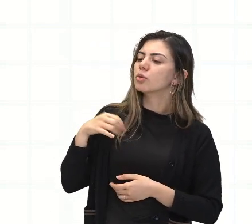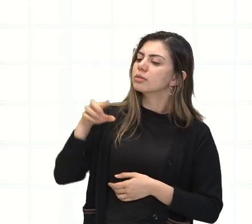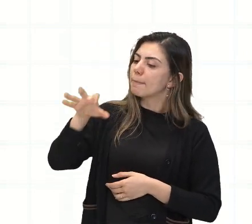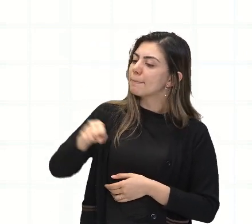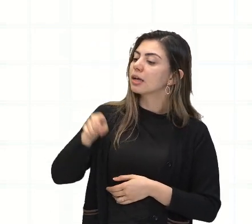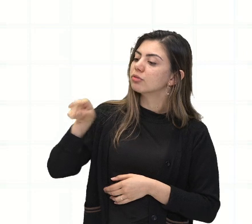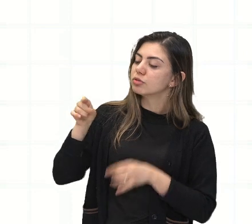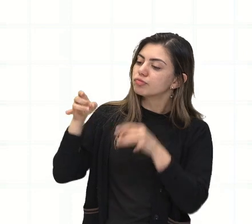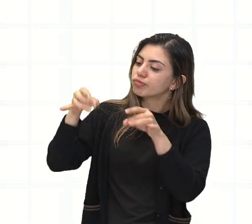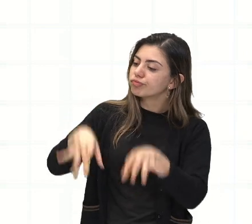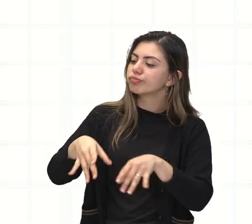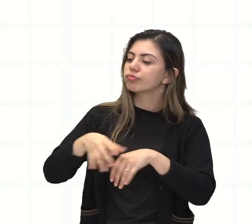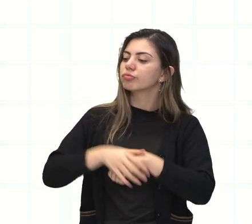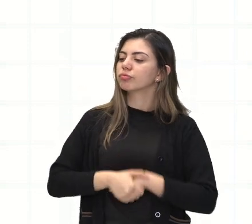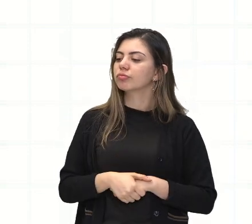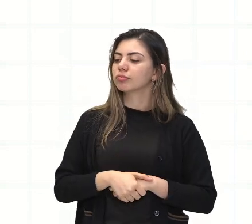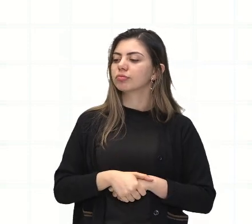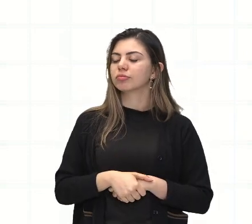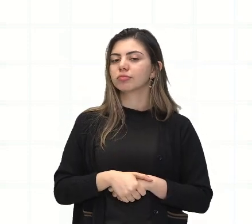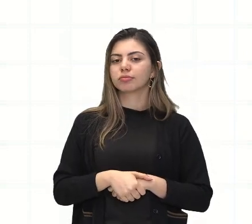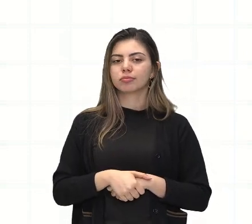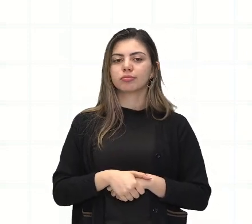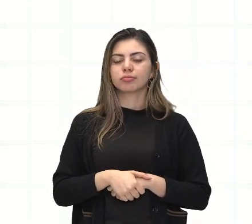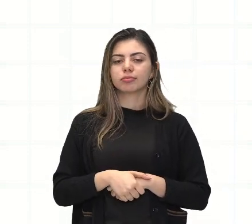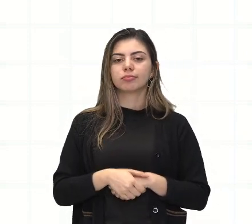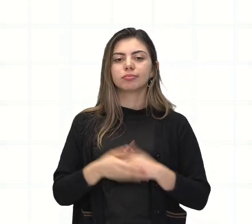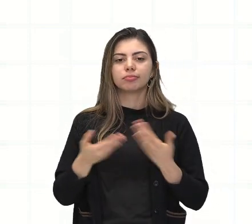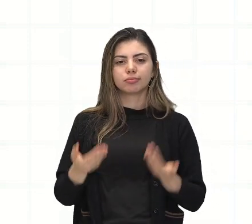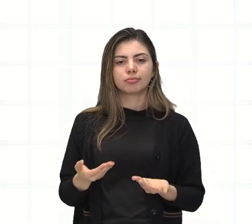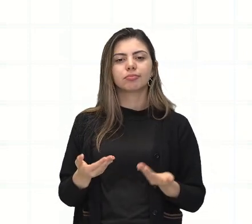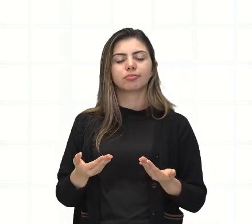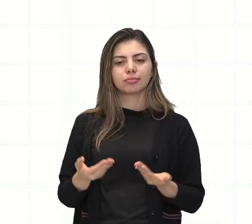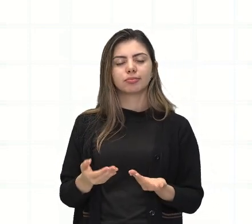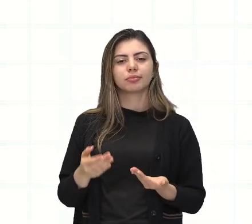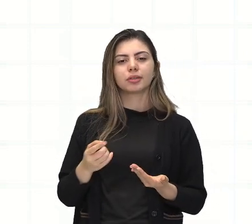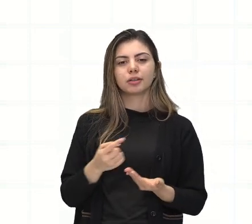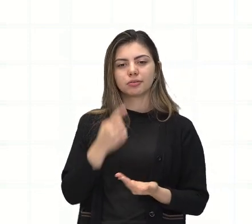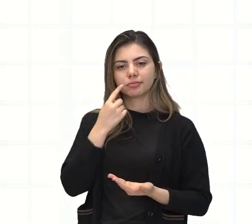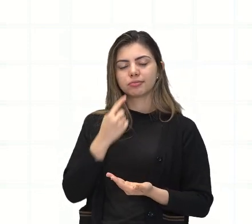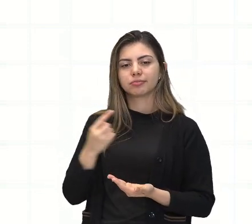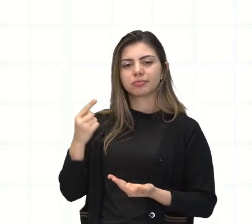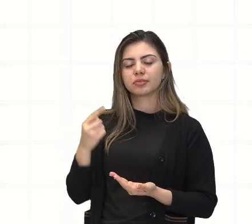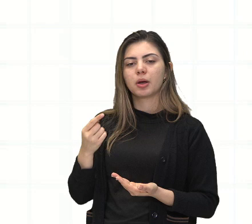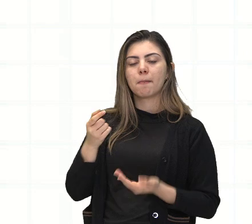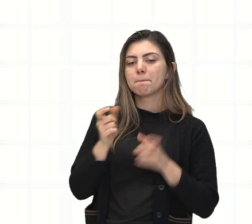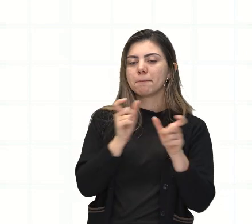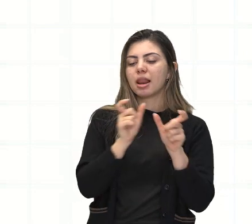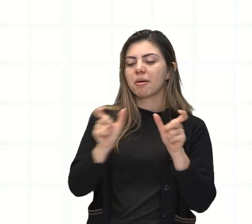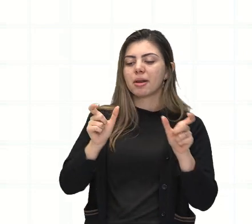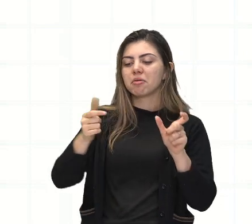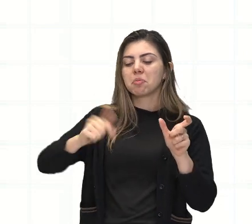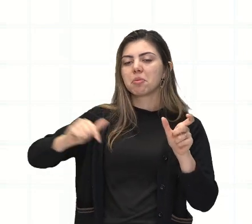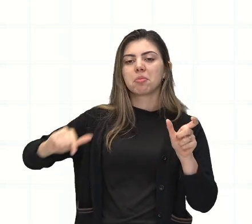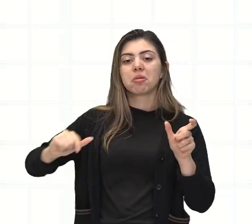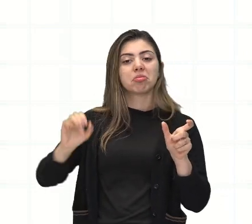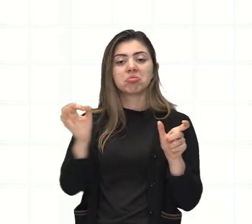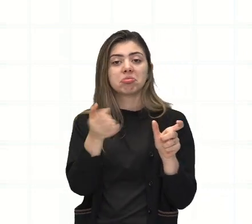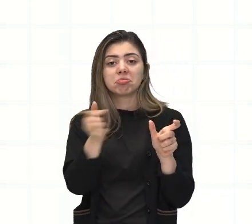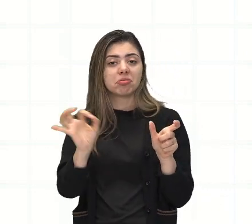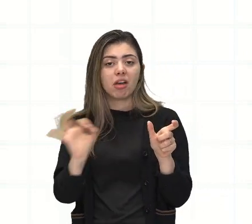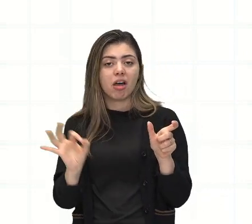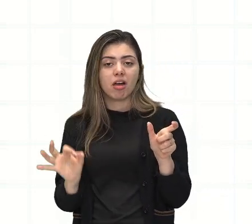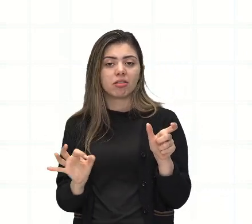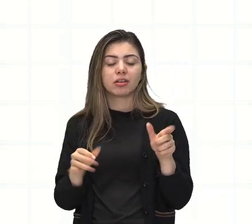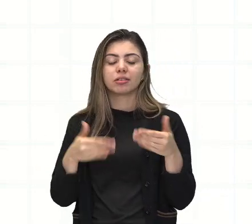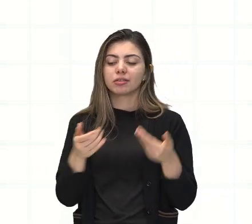você deixou jogada no chão. Com isso, nós não temos a repetição e esse